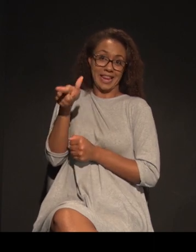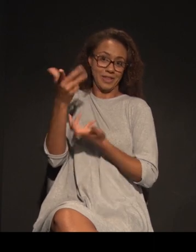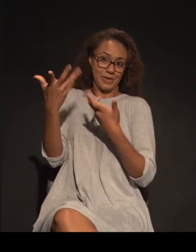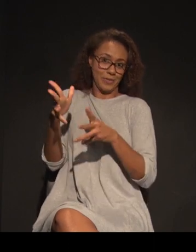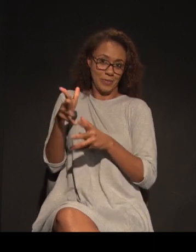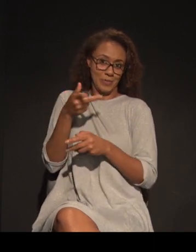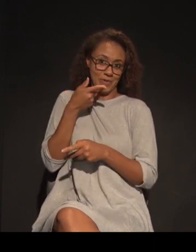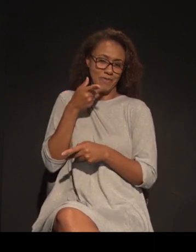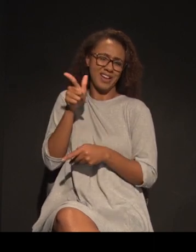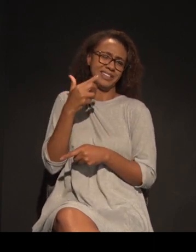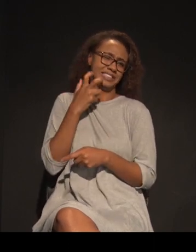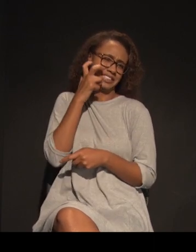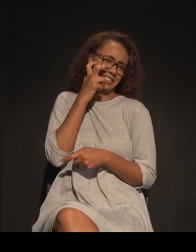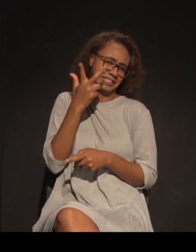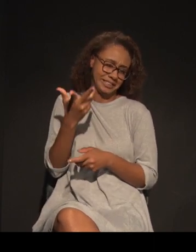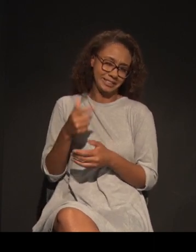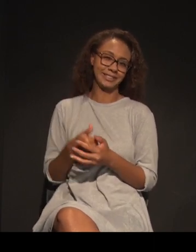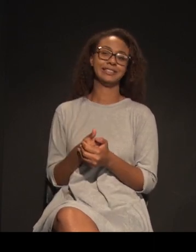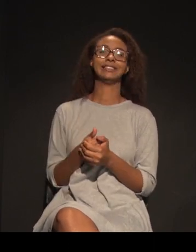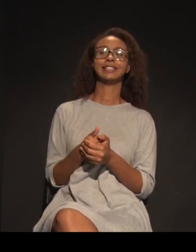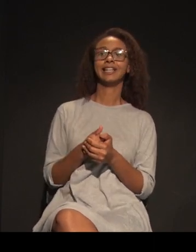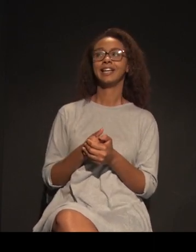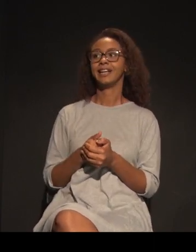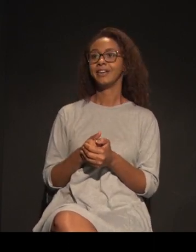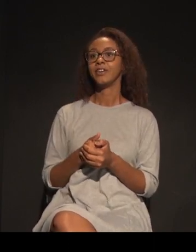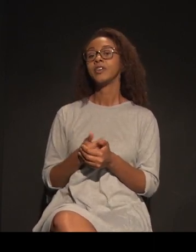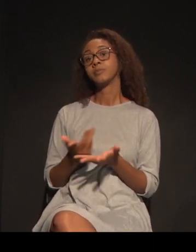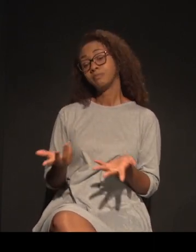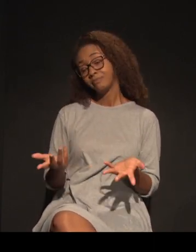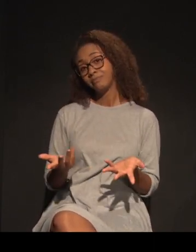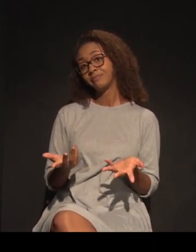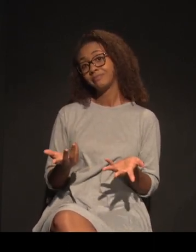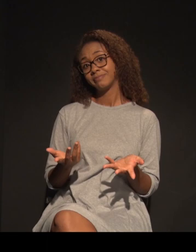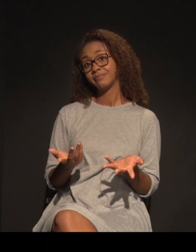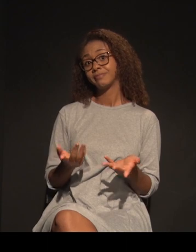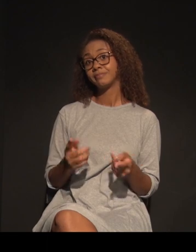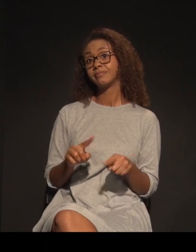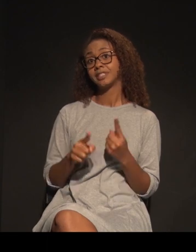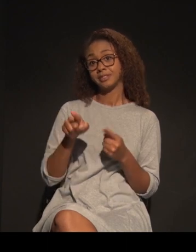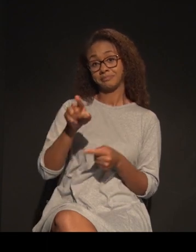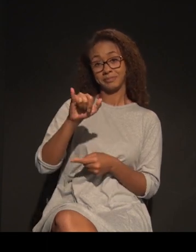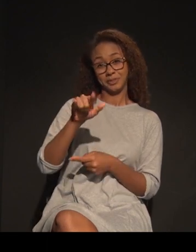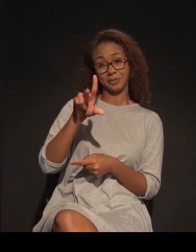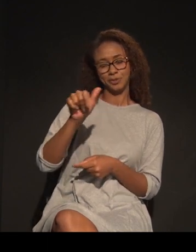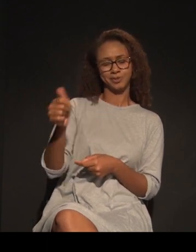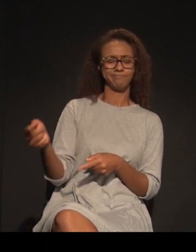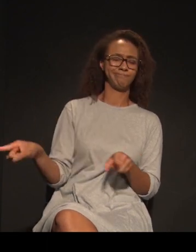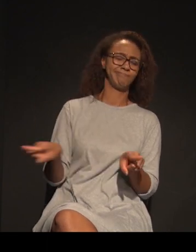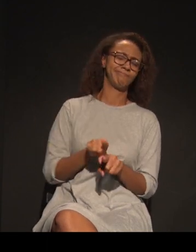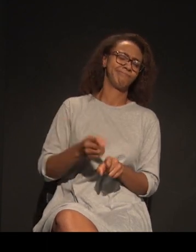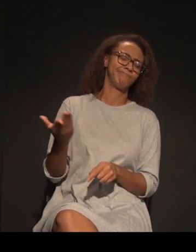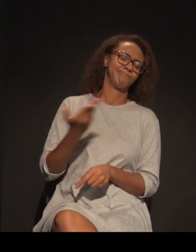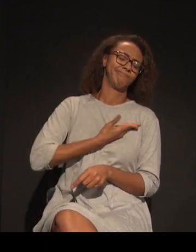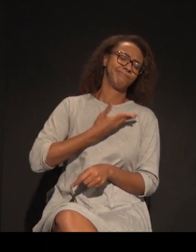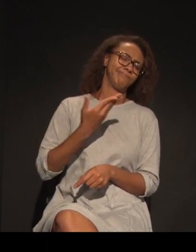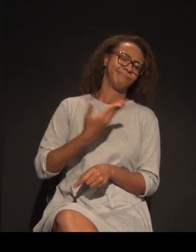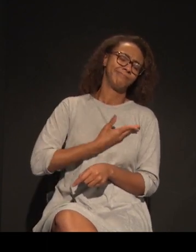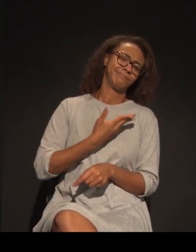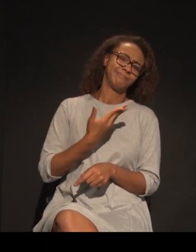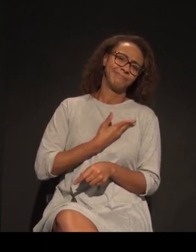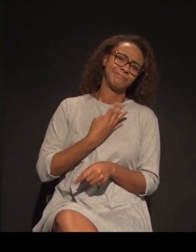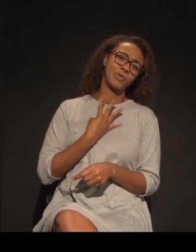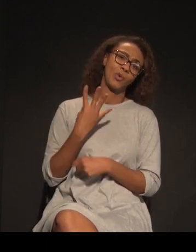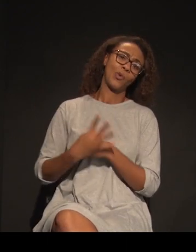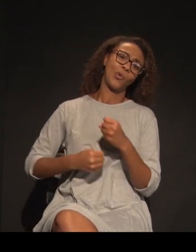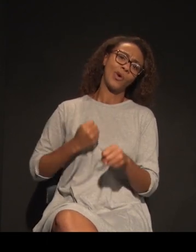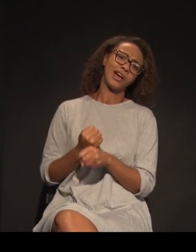ela é muito tímida é e mais a ajuda é essa parceira né de de quatro anos de